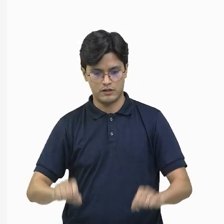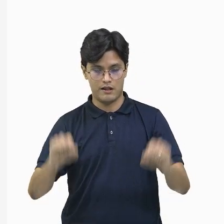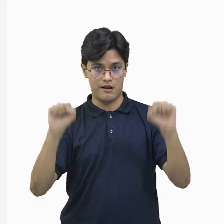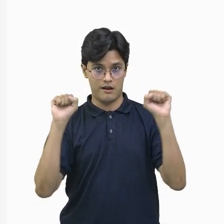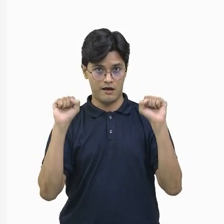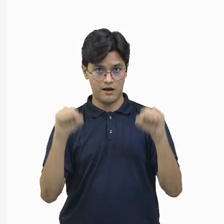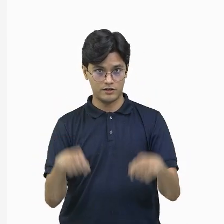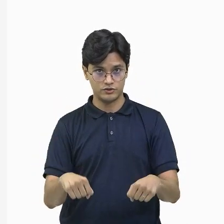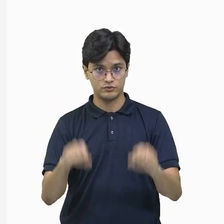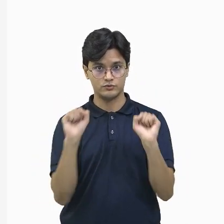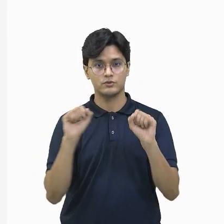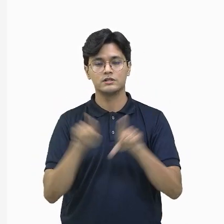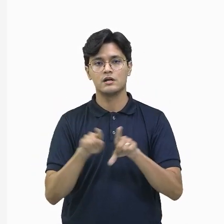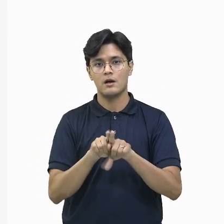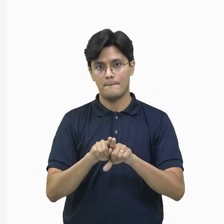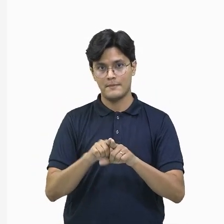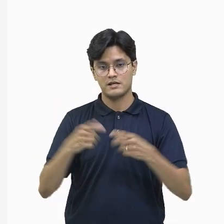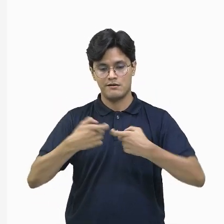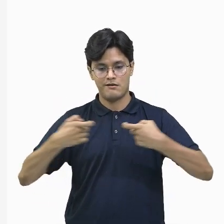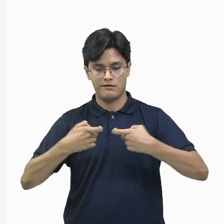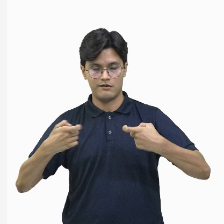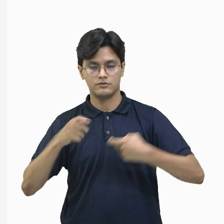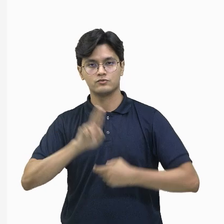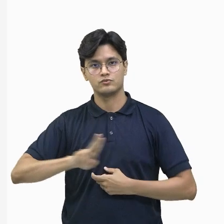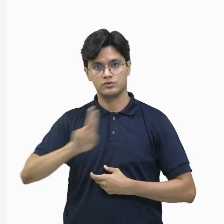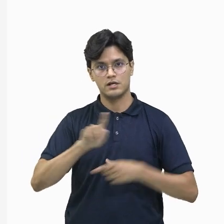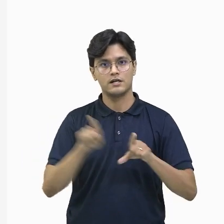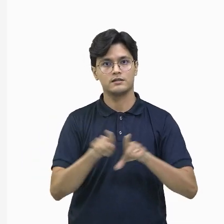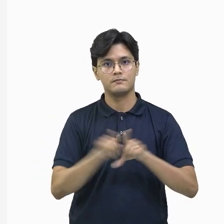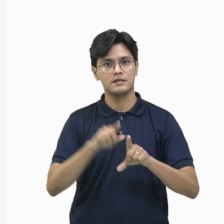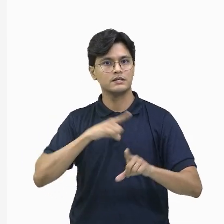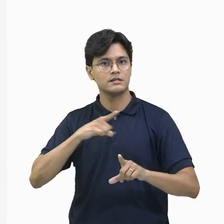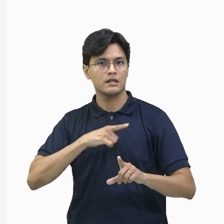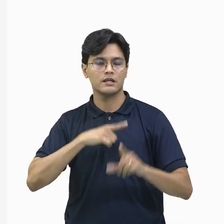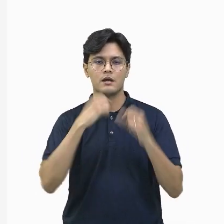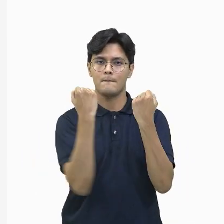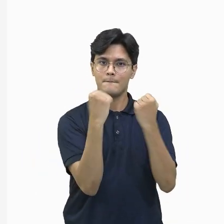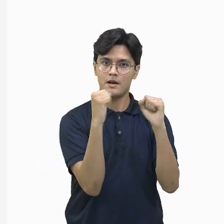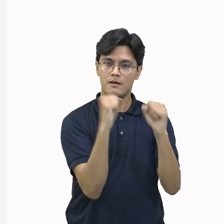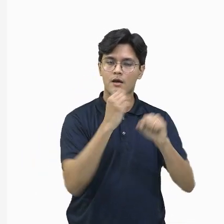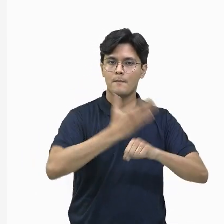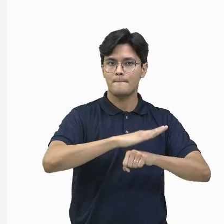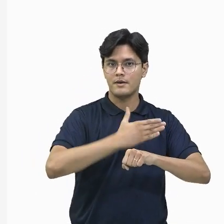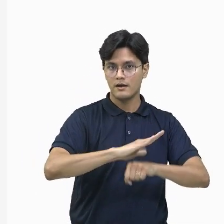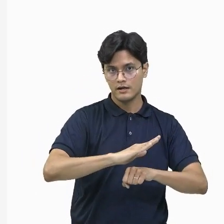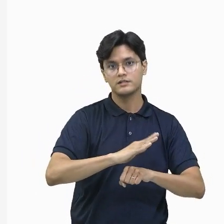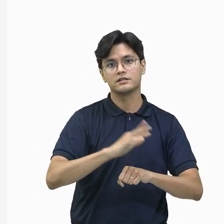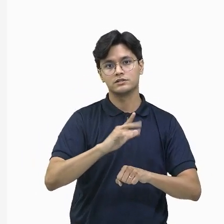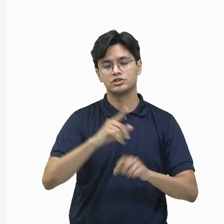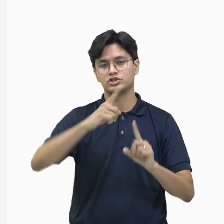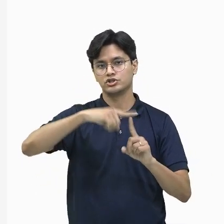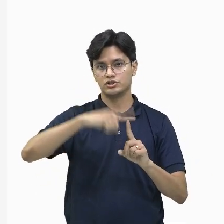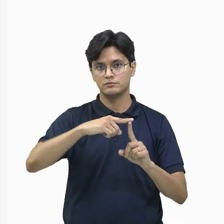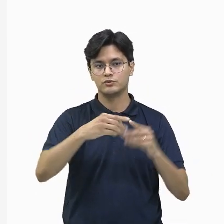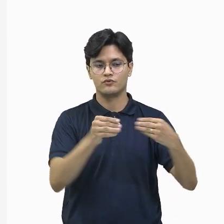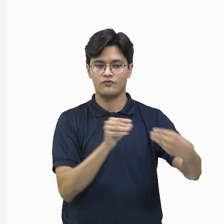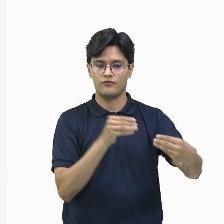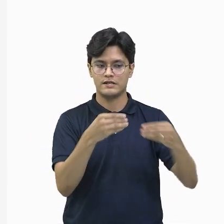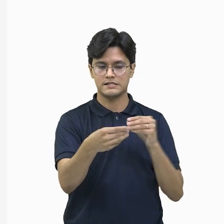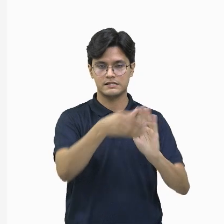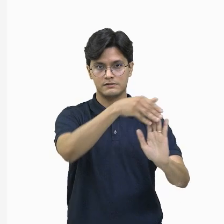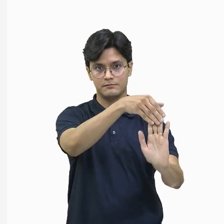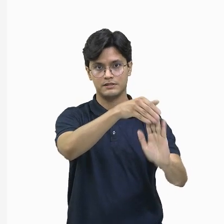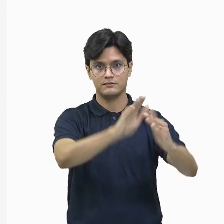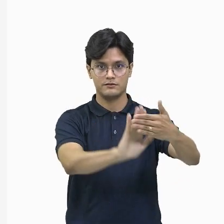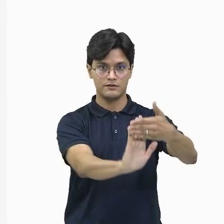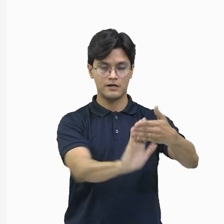temos exercícios de flexibilidade, que a gente percebe ali nas aulas de alongamento, e exercícios de